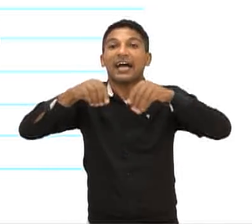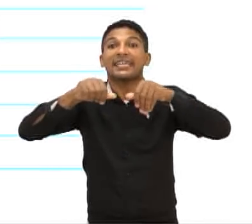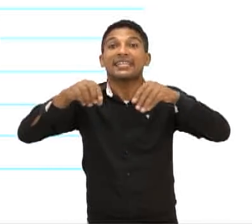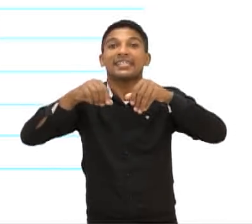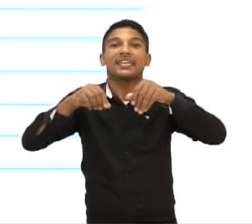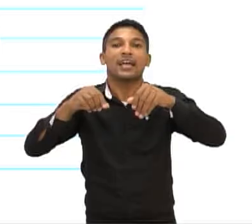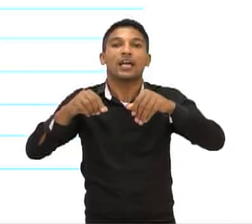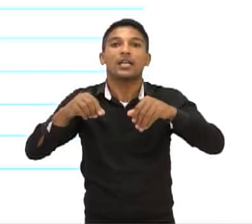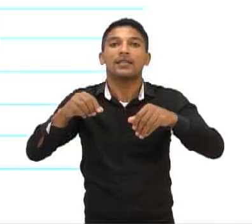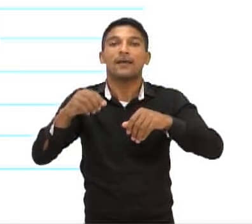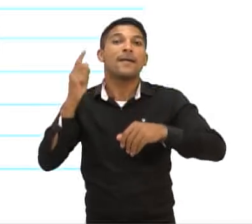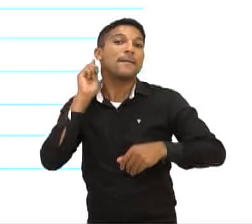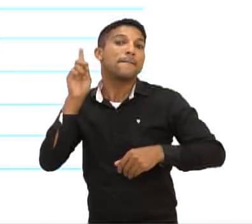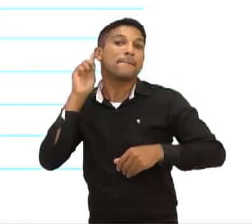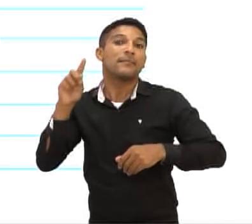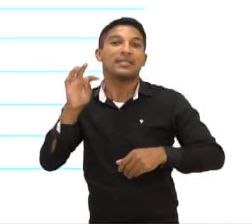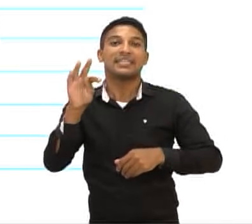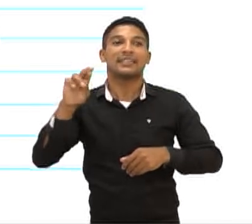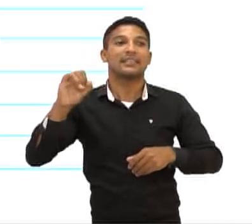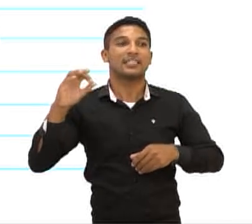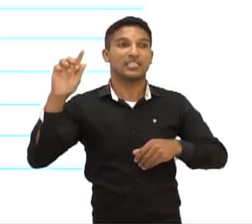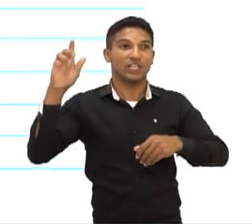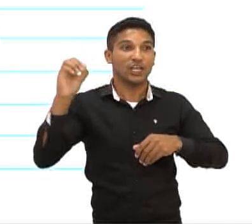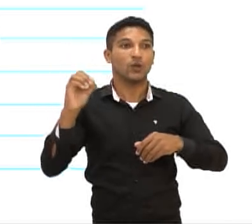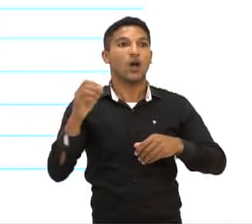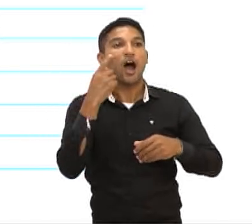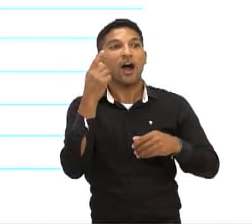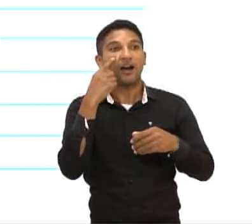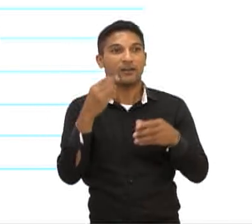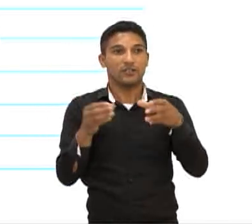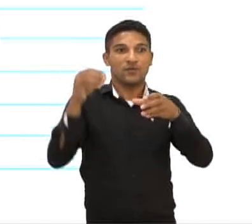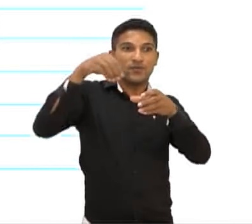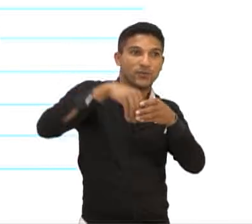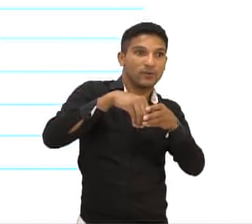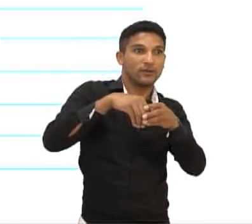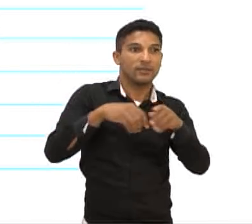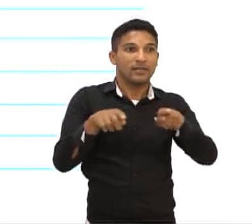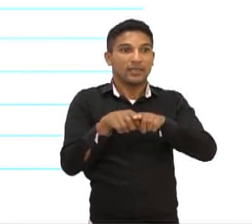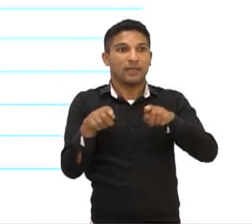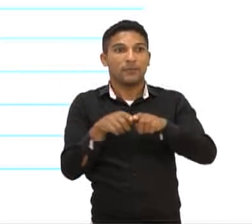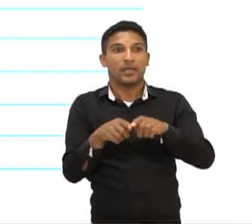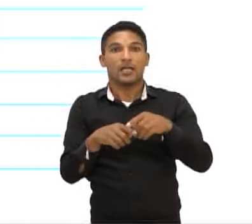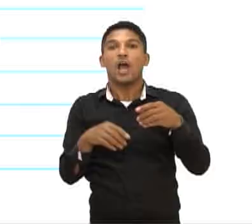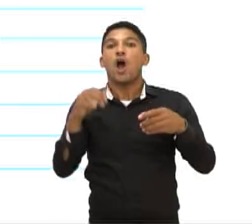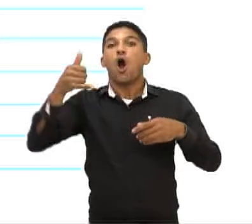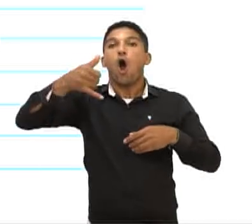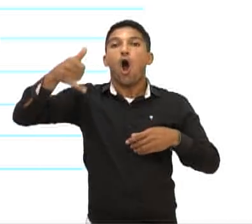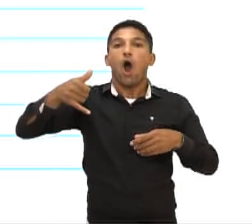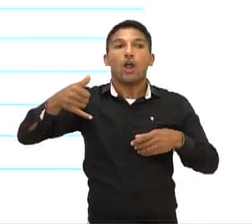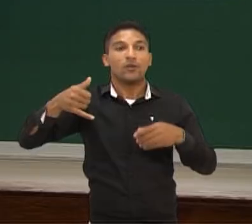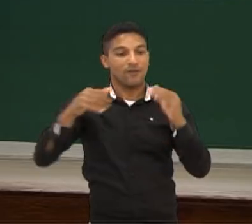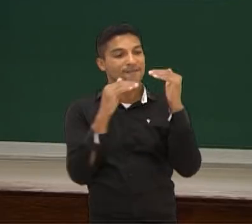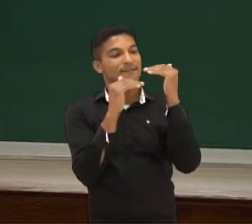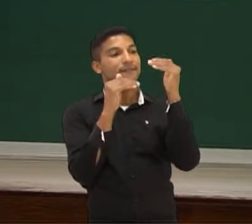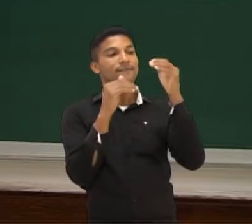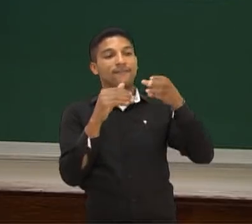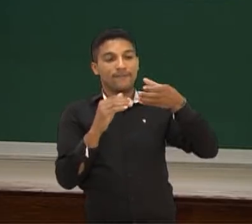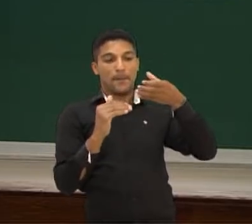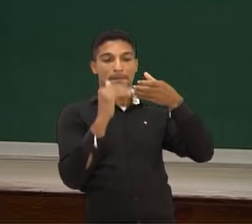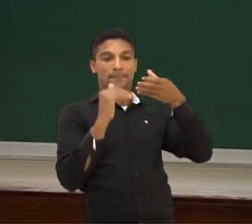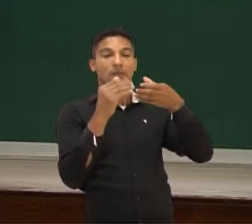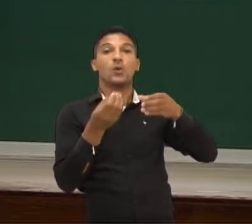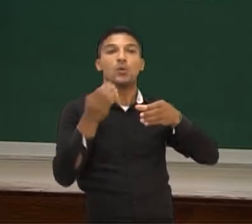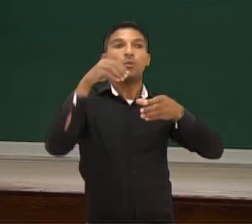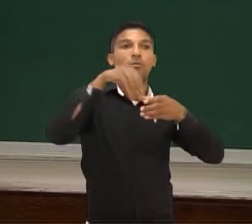água quente e uma colher, do tamanho da colher de sopa, de fermento em pó. Qual dessas quantidades estão representadas